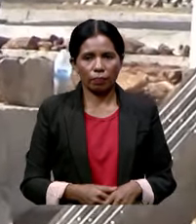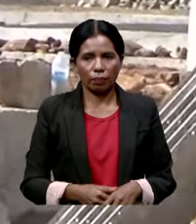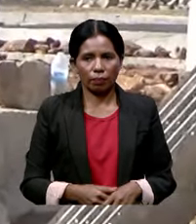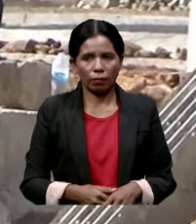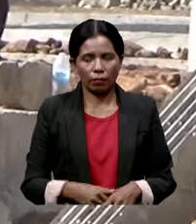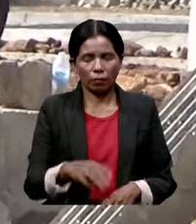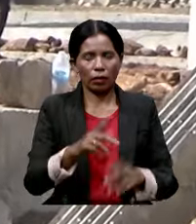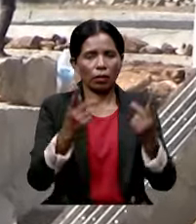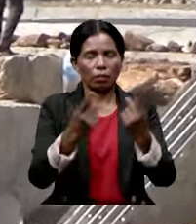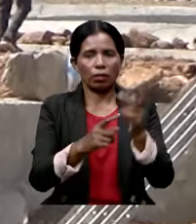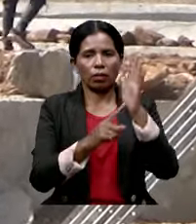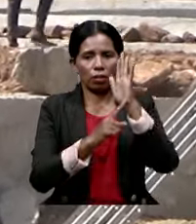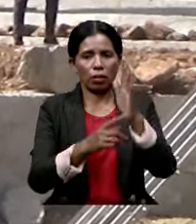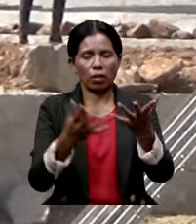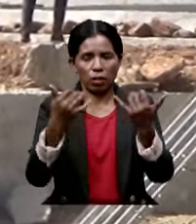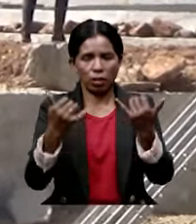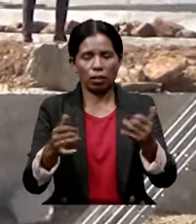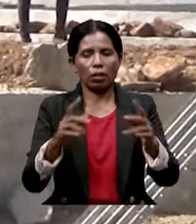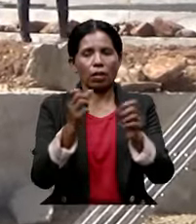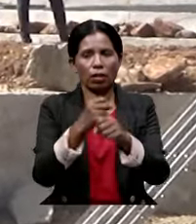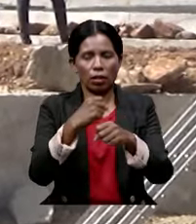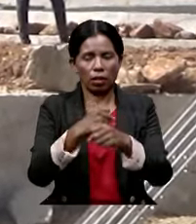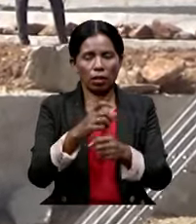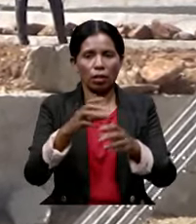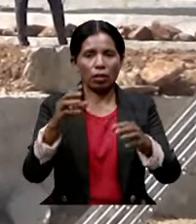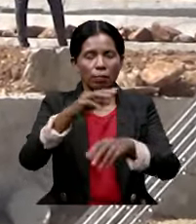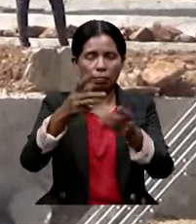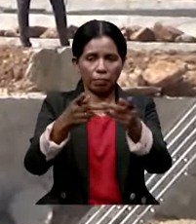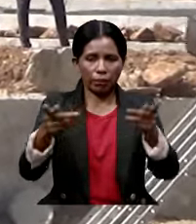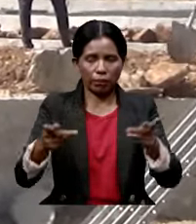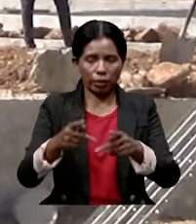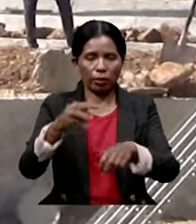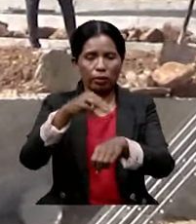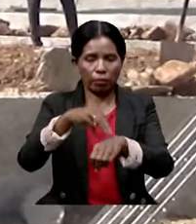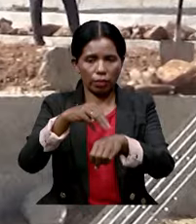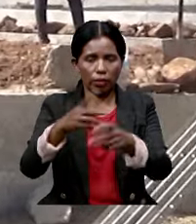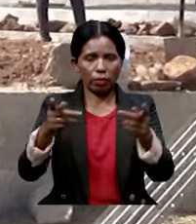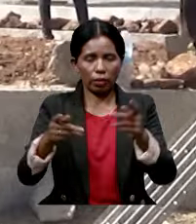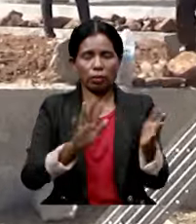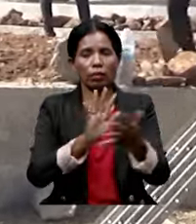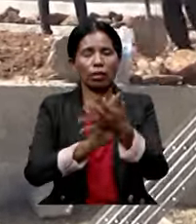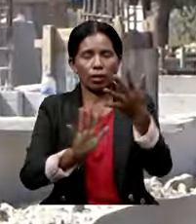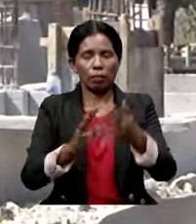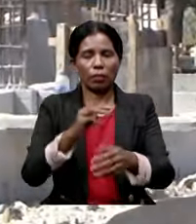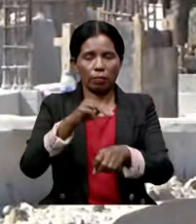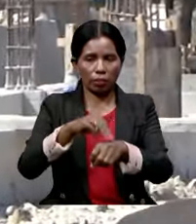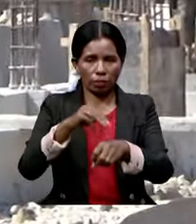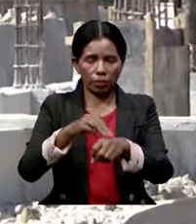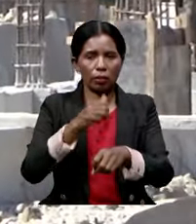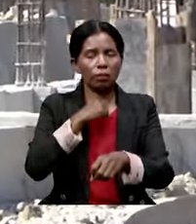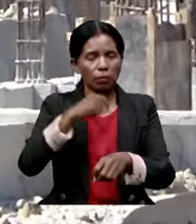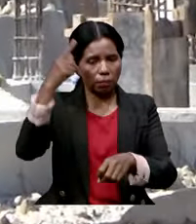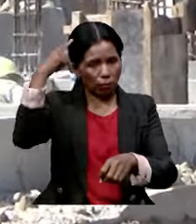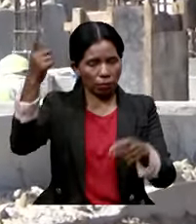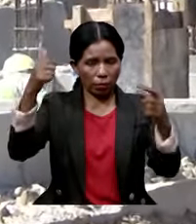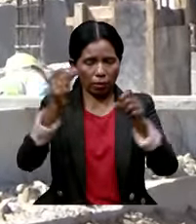Técnica companhia informa que está da uma construção altar e está situado o rodízimo Papa Francisco a celebrar missa a 15% no resto de